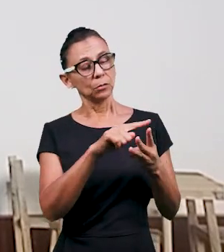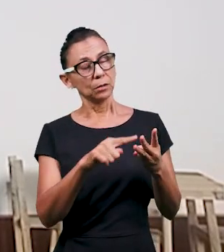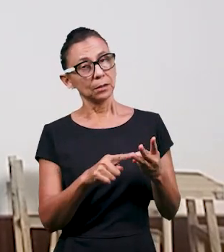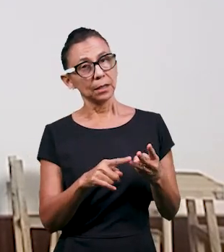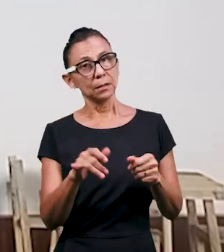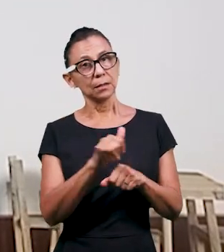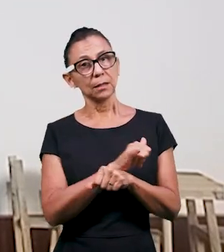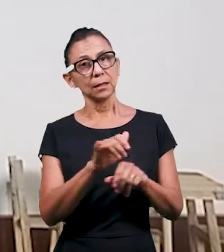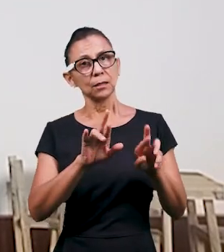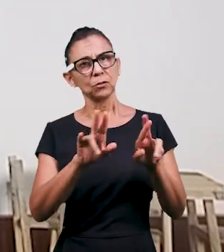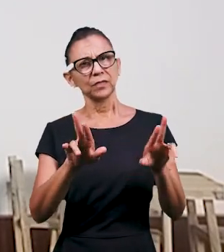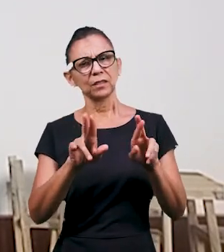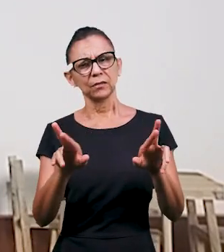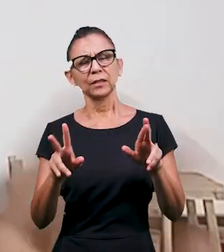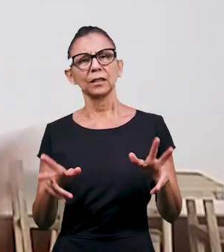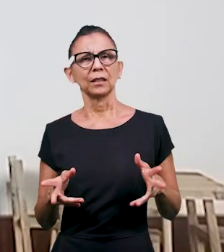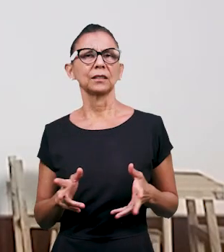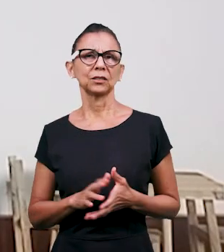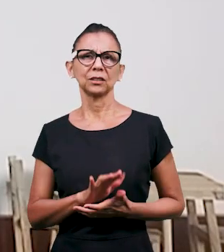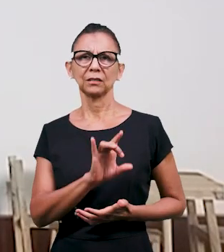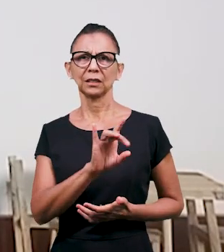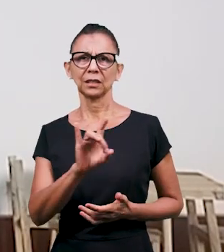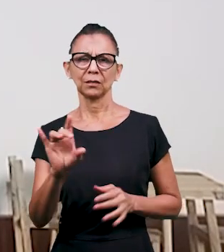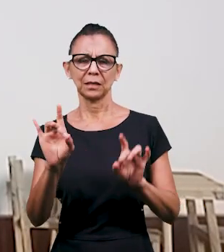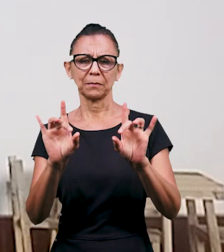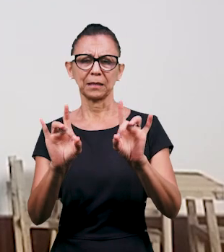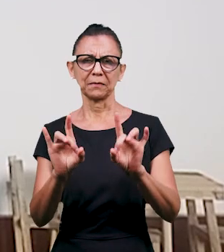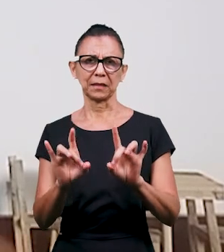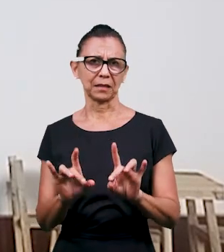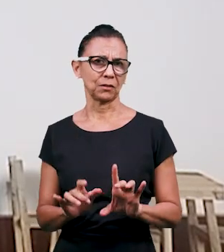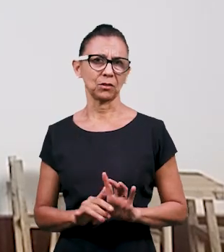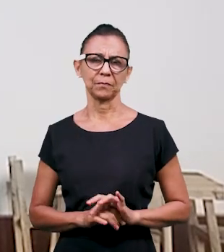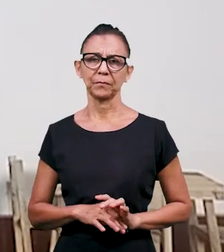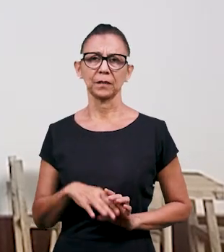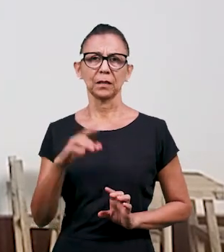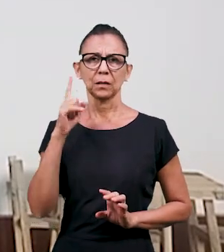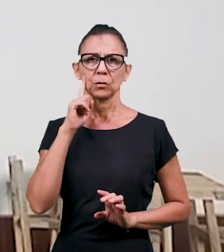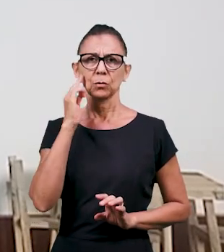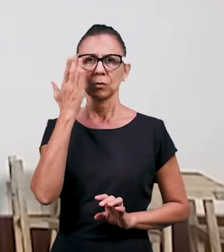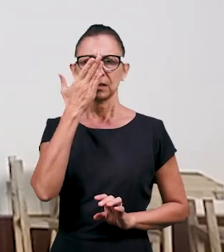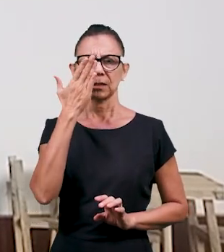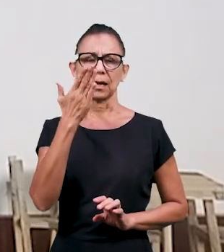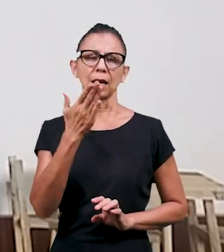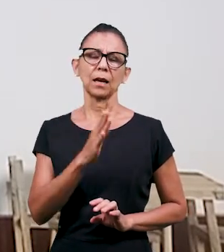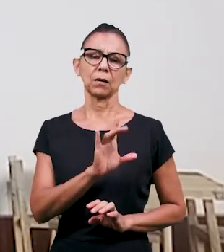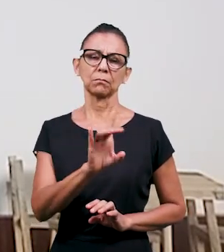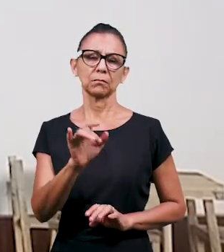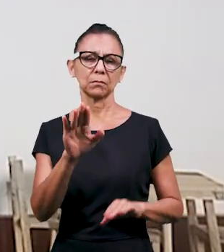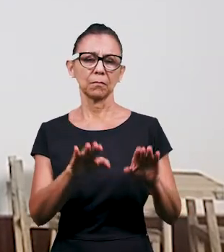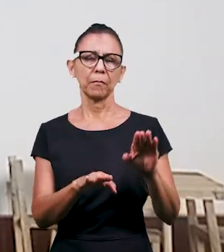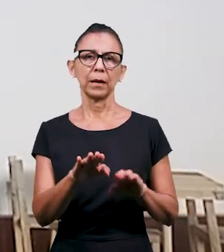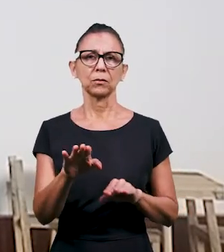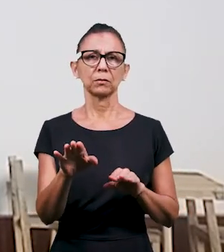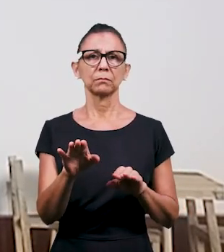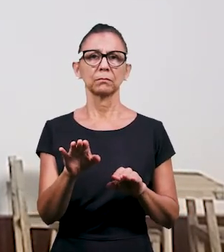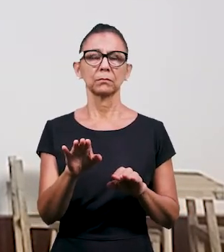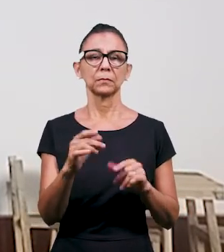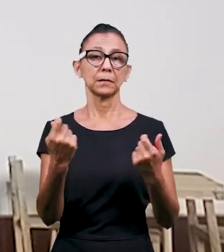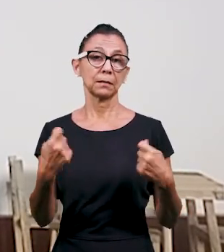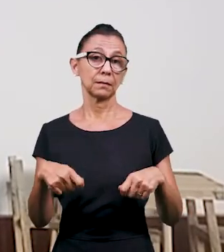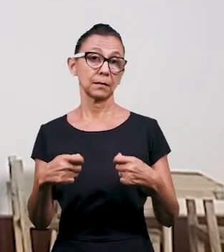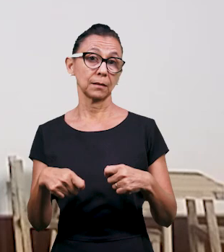outra forma de interagir. E cada surdo cego também tem essa especificidade. cada um é atendido de acordo com a